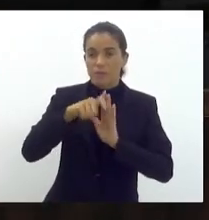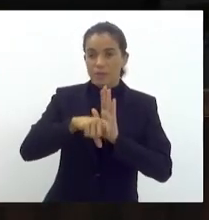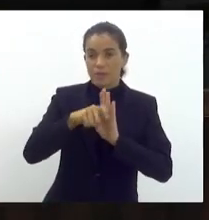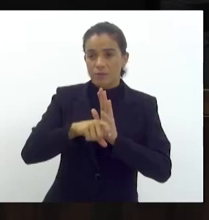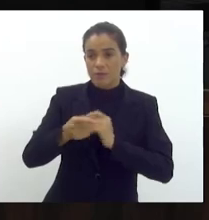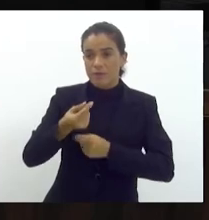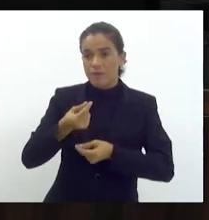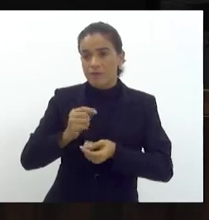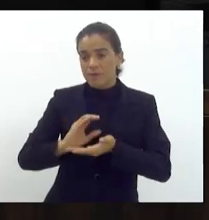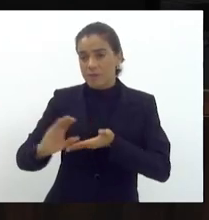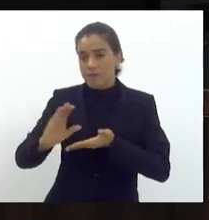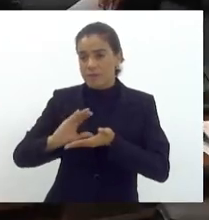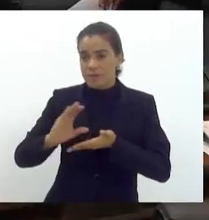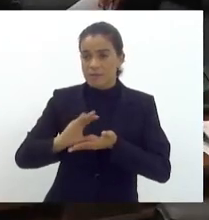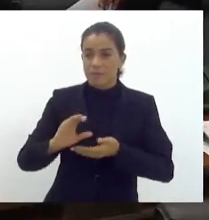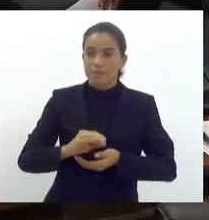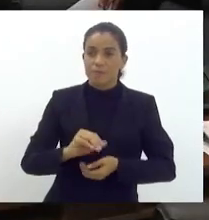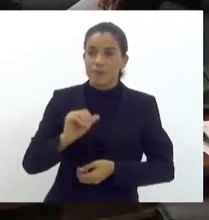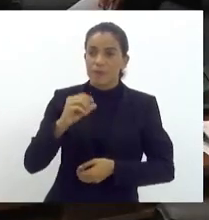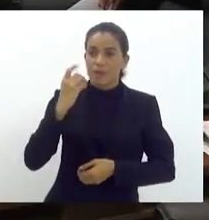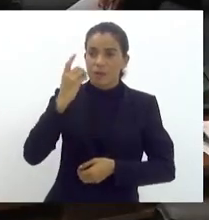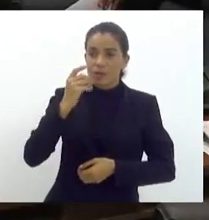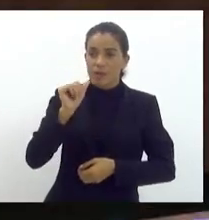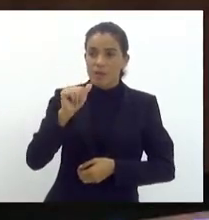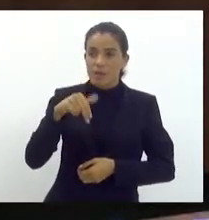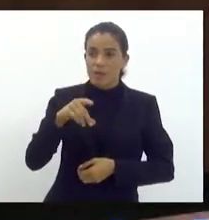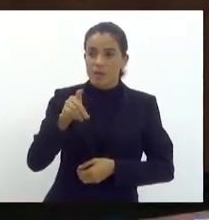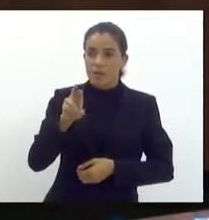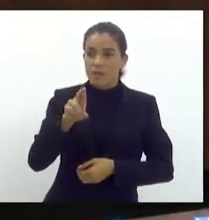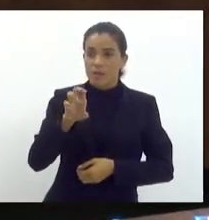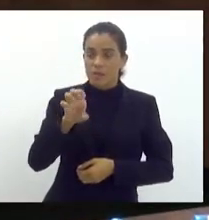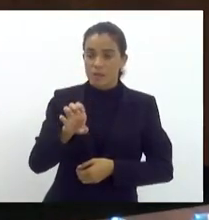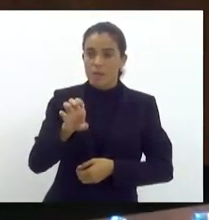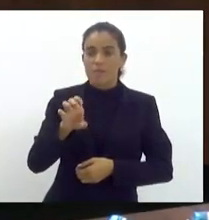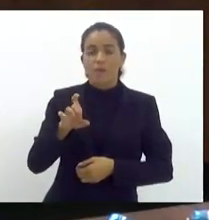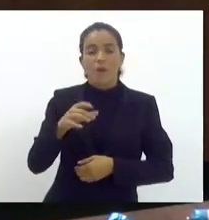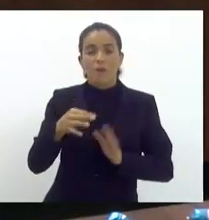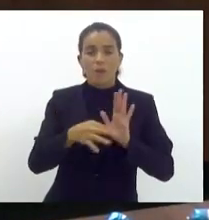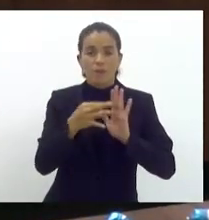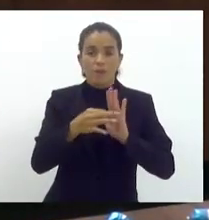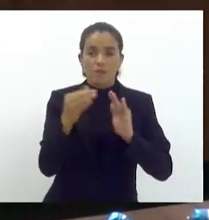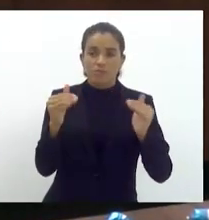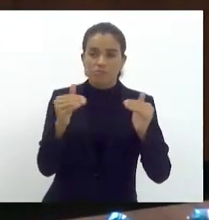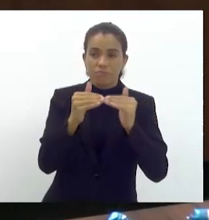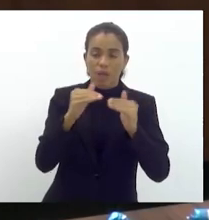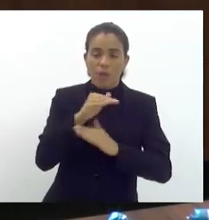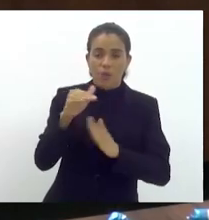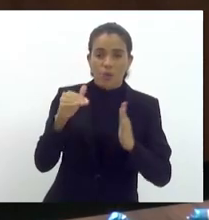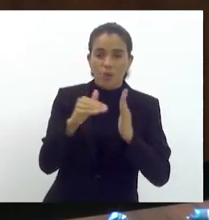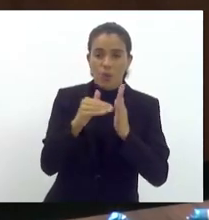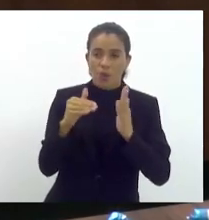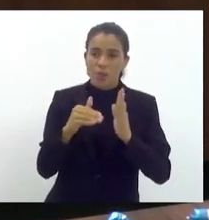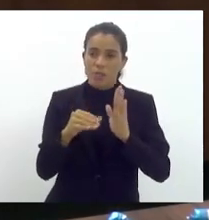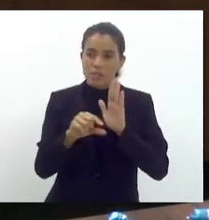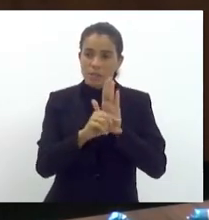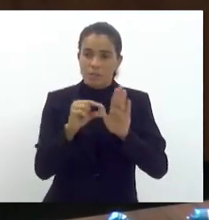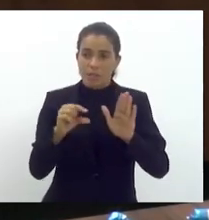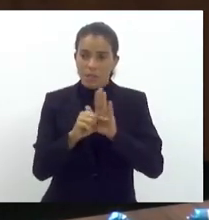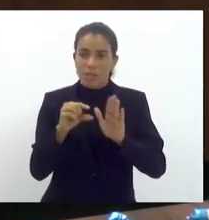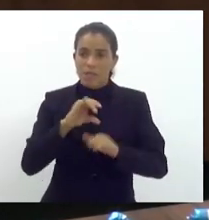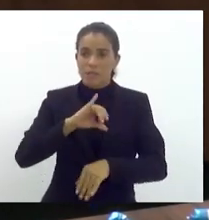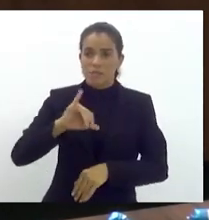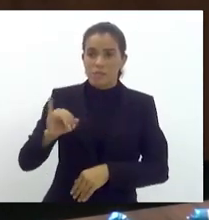André Corrêa por favor o presidente parecer favorável a todas as emendas que seja Jota considerou